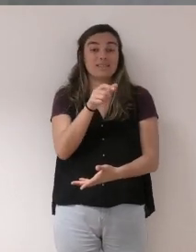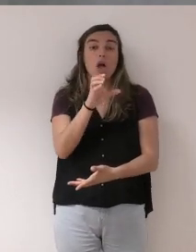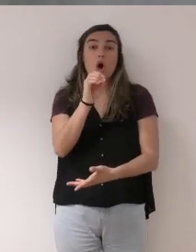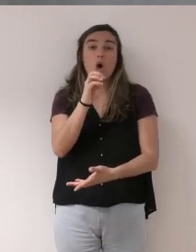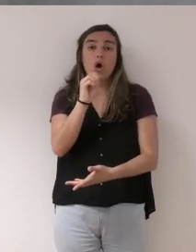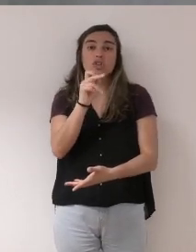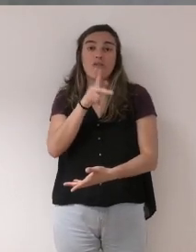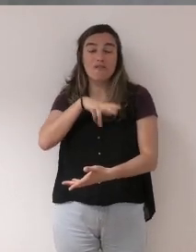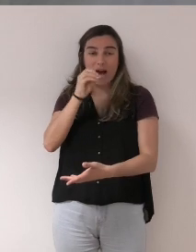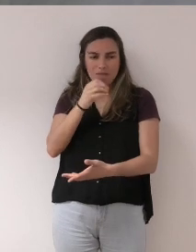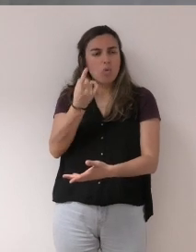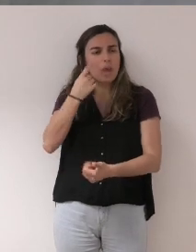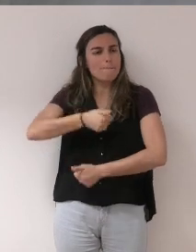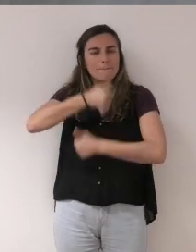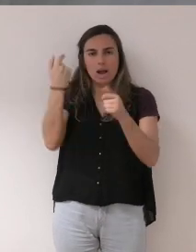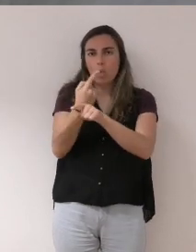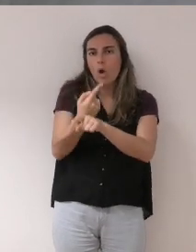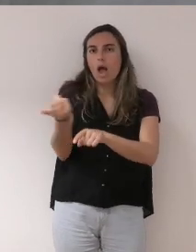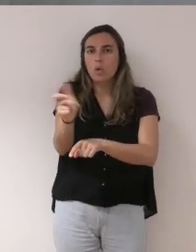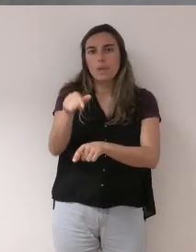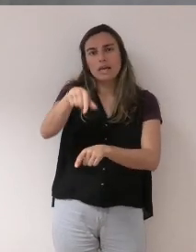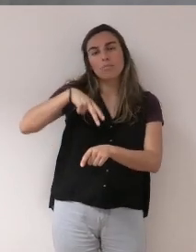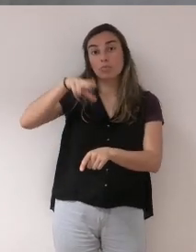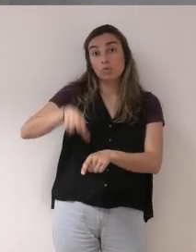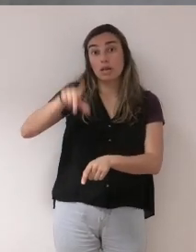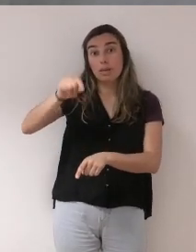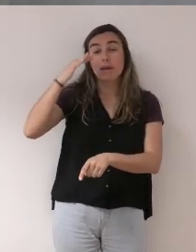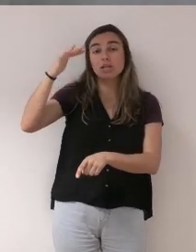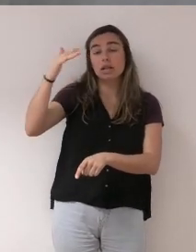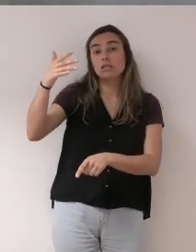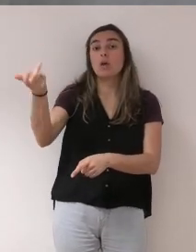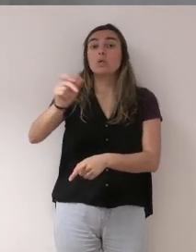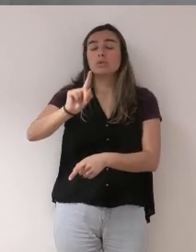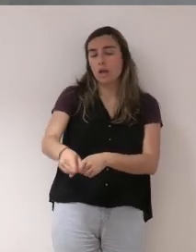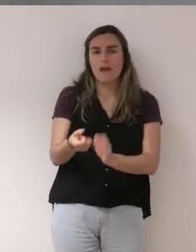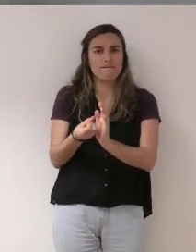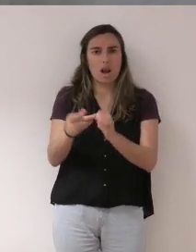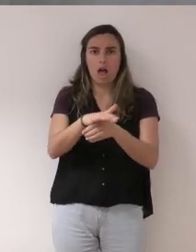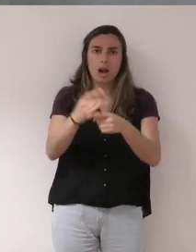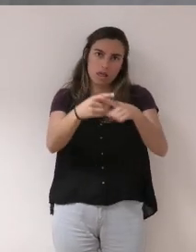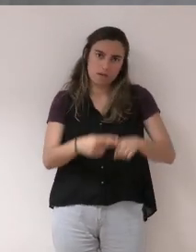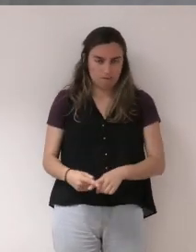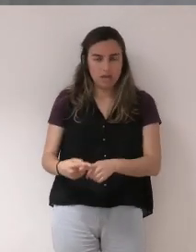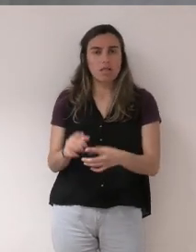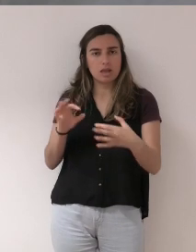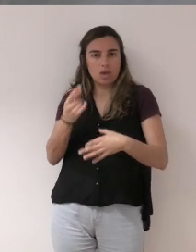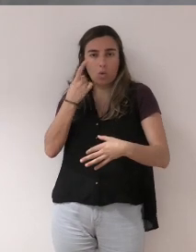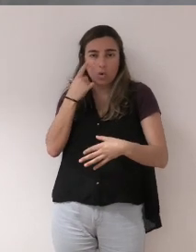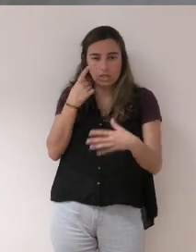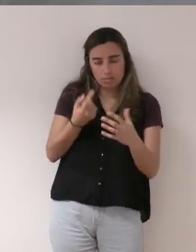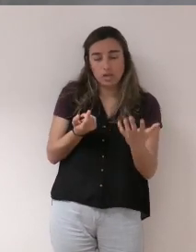homem conhecedor daquilo que se passa em Portugal e no estrangeiro, em várias áreas do conhecimento,